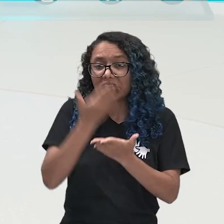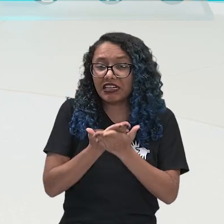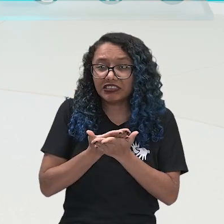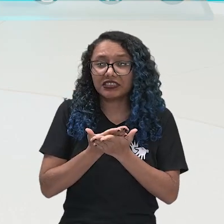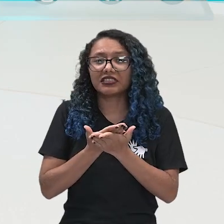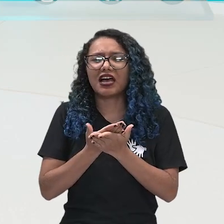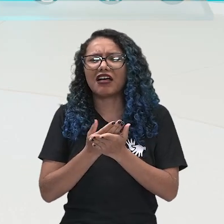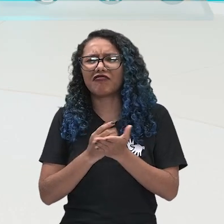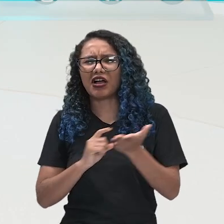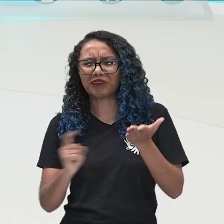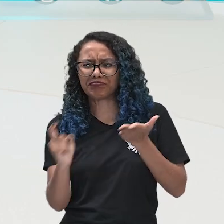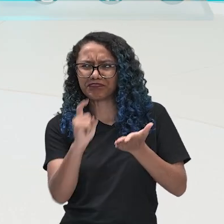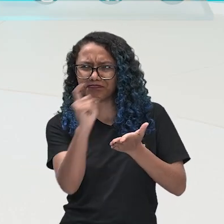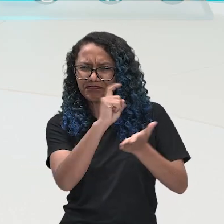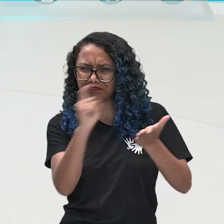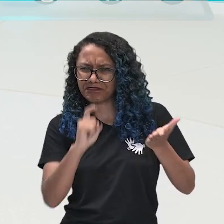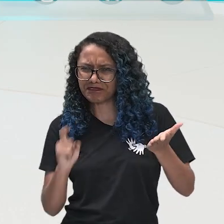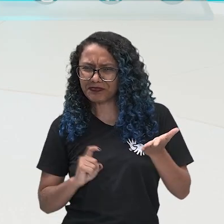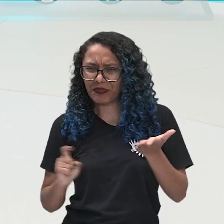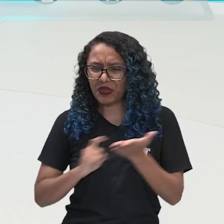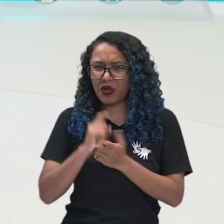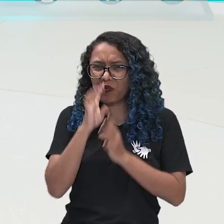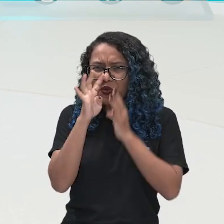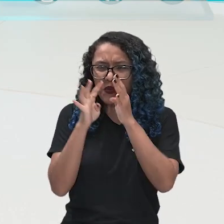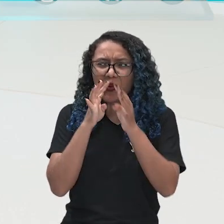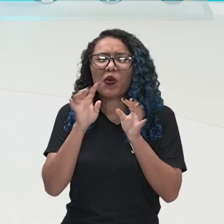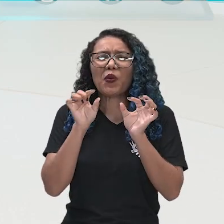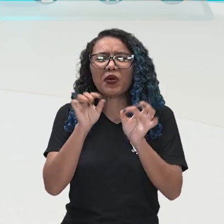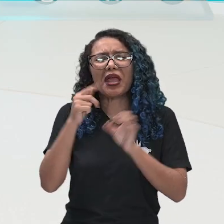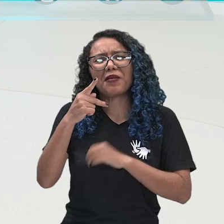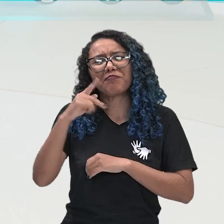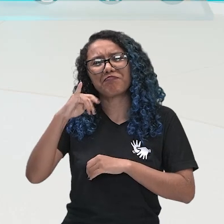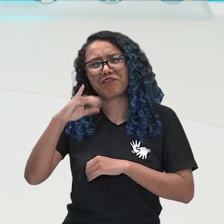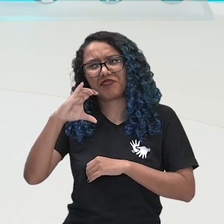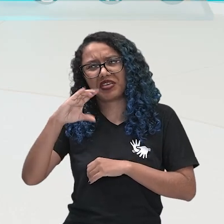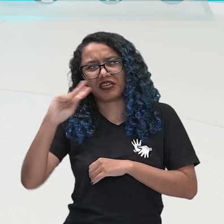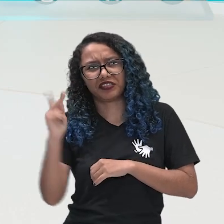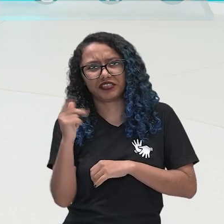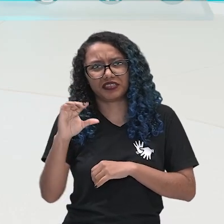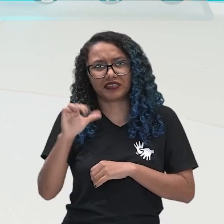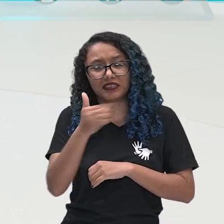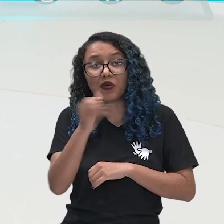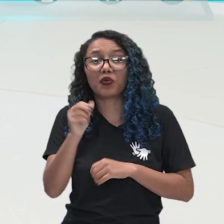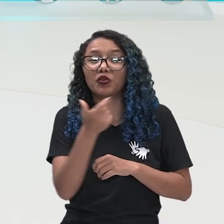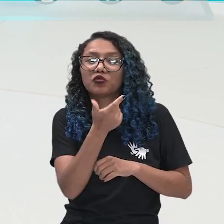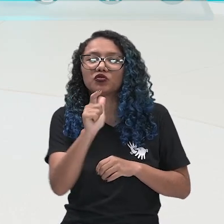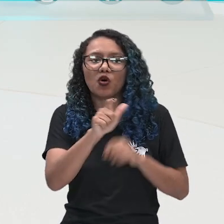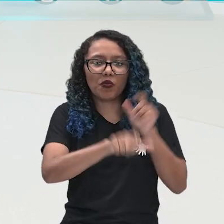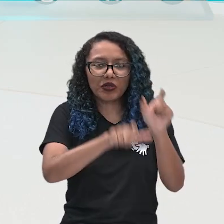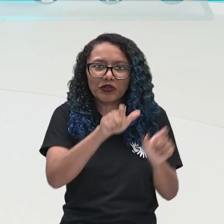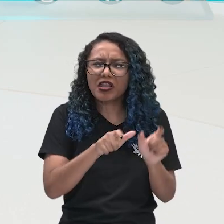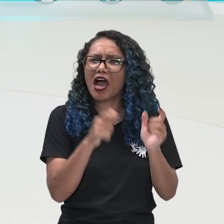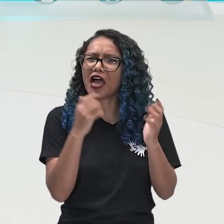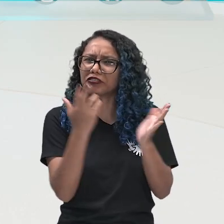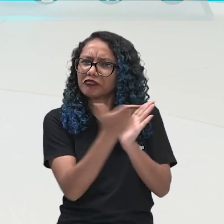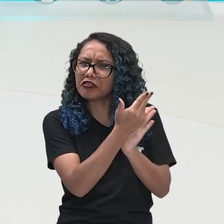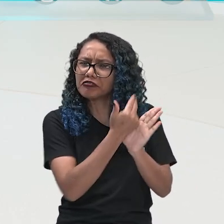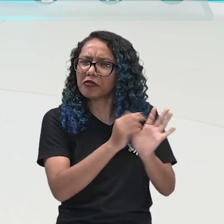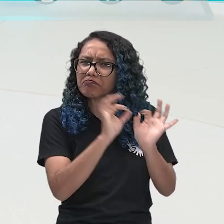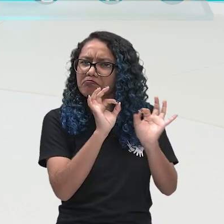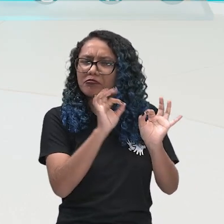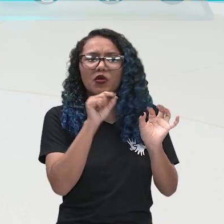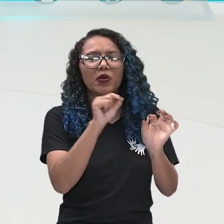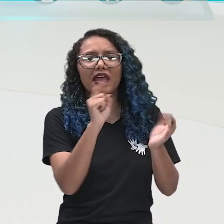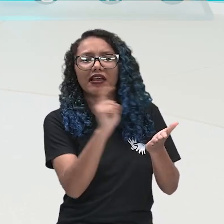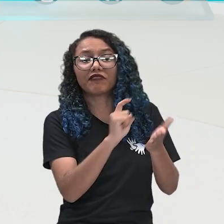cores monocromáticas eram chamados de pichação. E os que tinham personagem, cores, eram grafite. E aí a